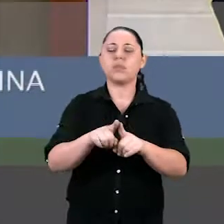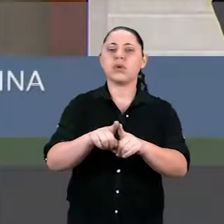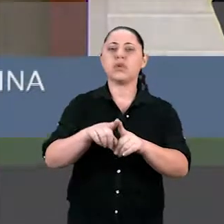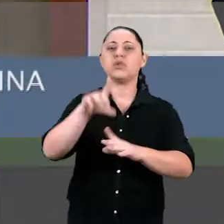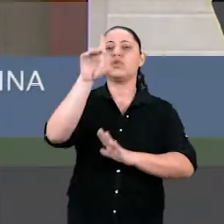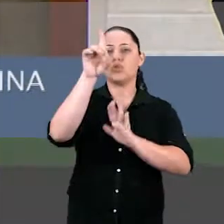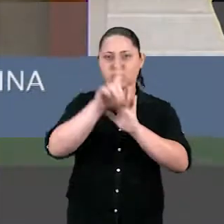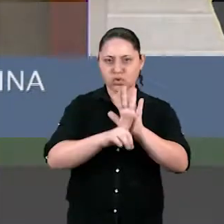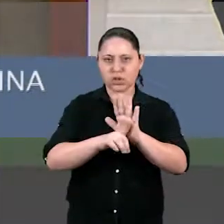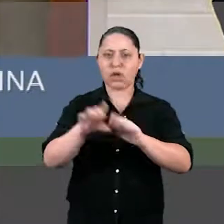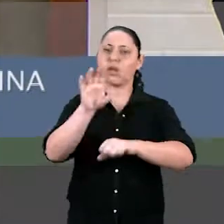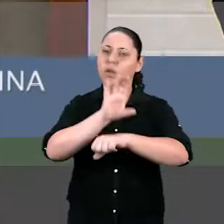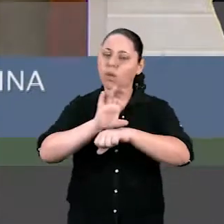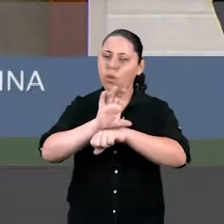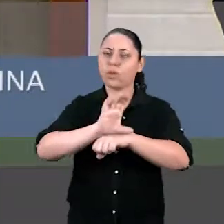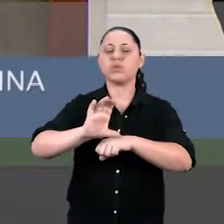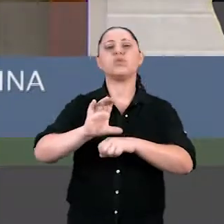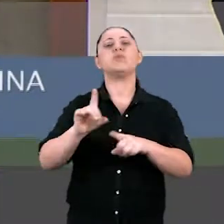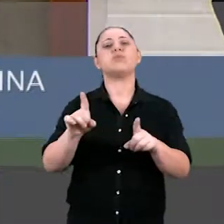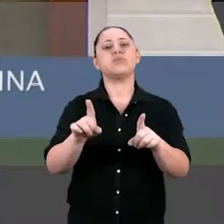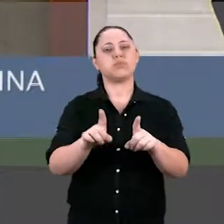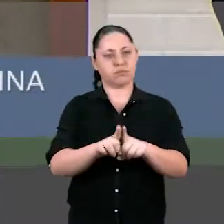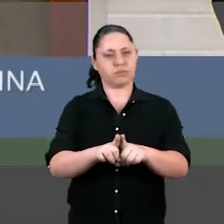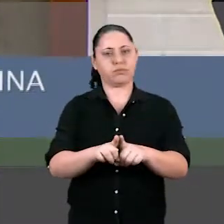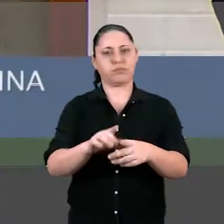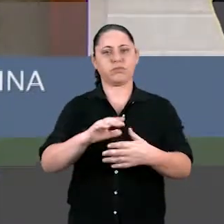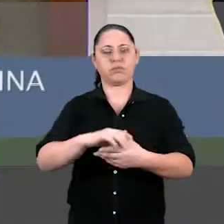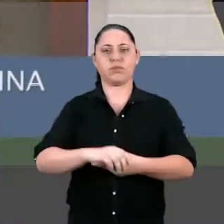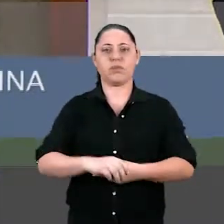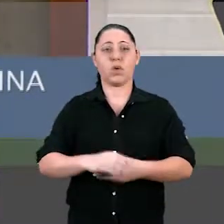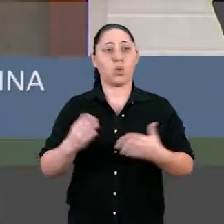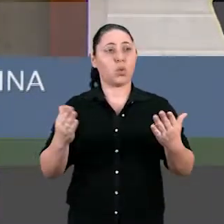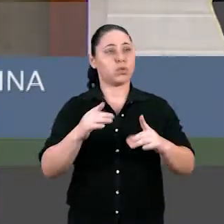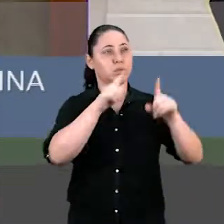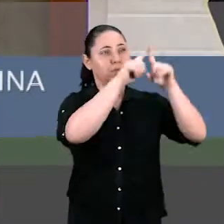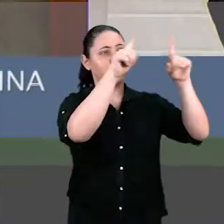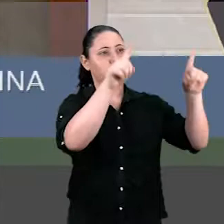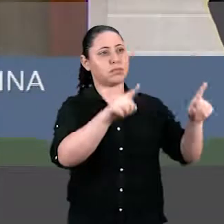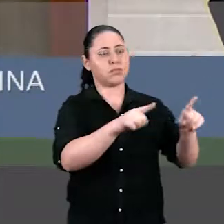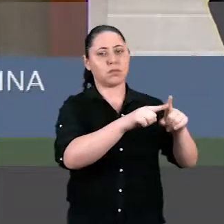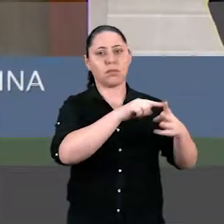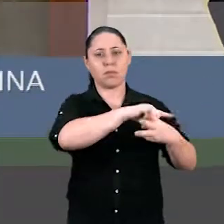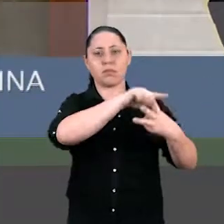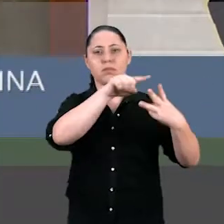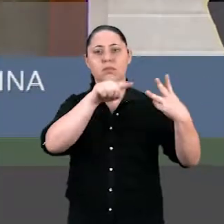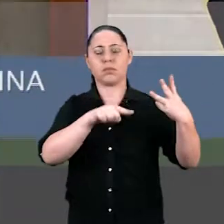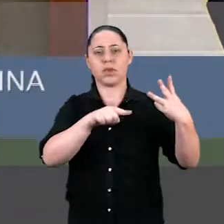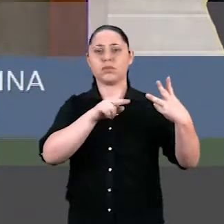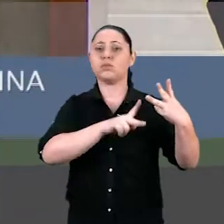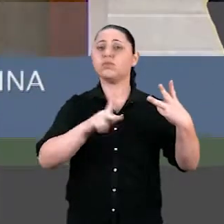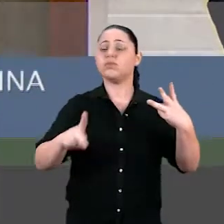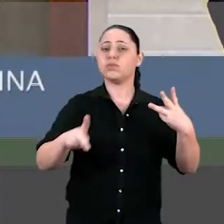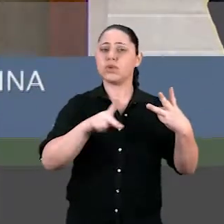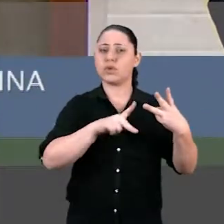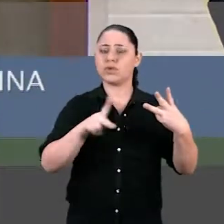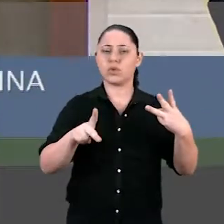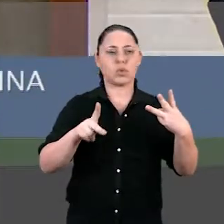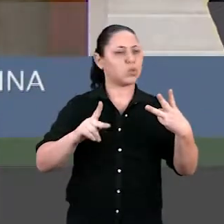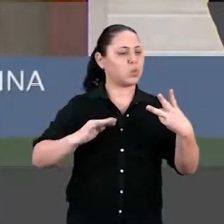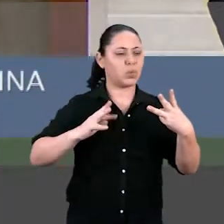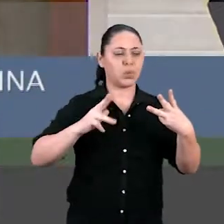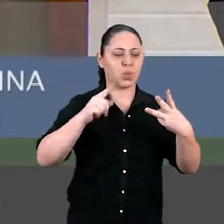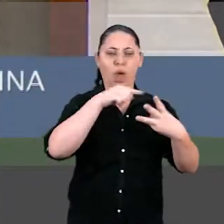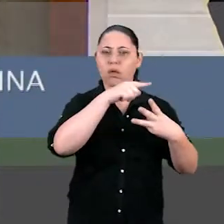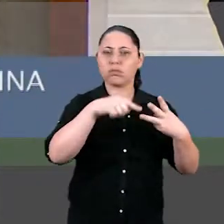direito constitucional. Hoje teremos um painel com 3 grandes professores,